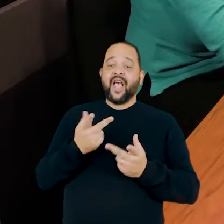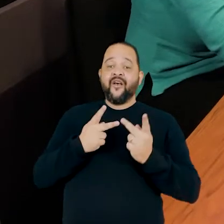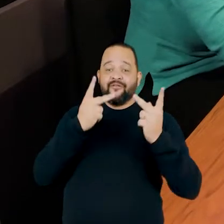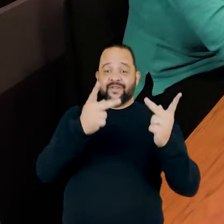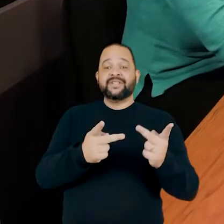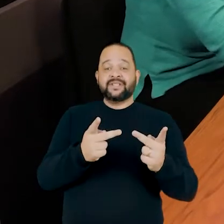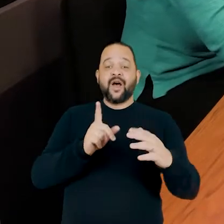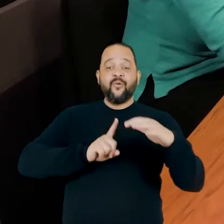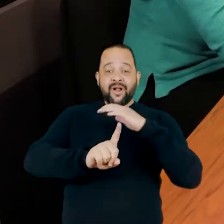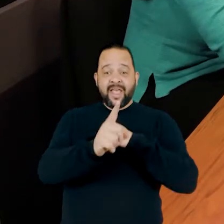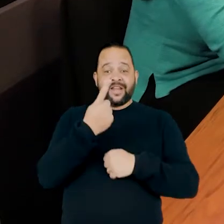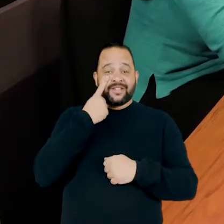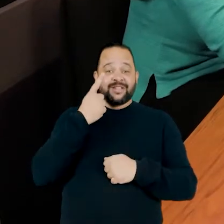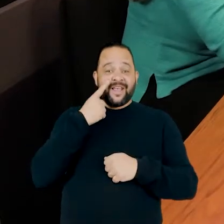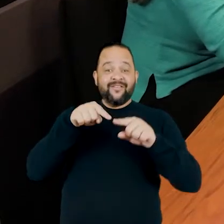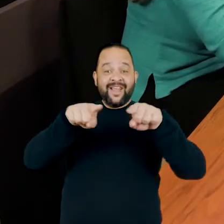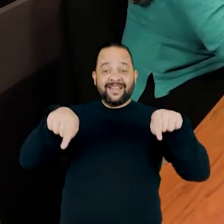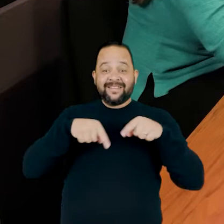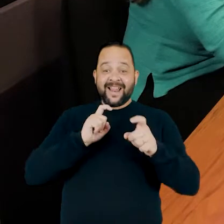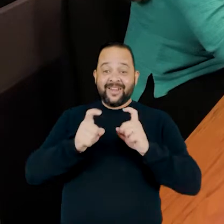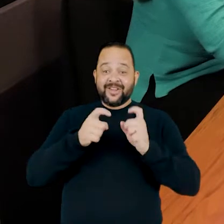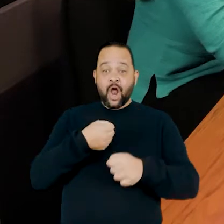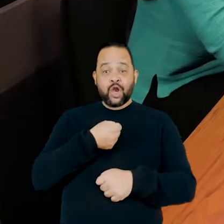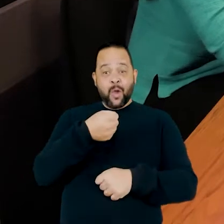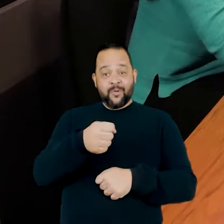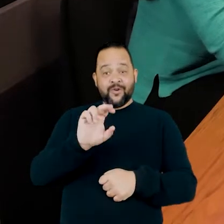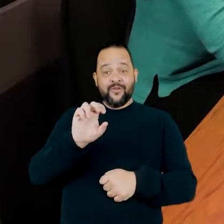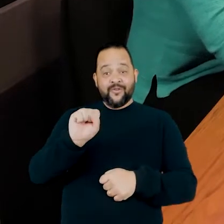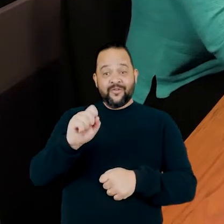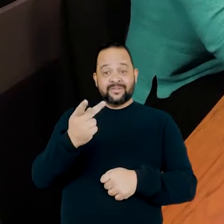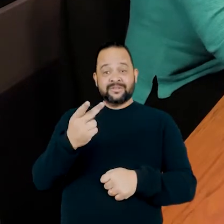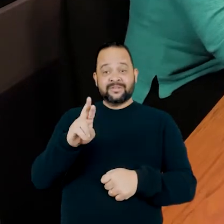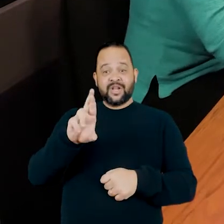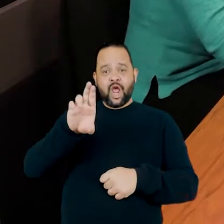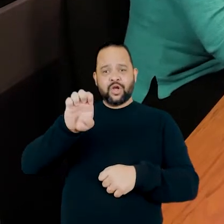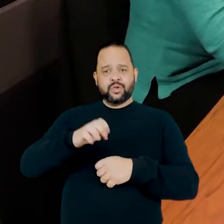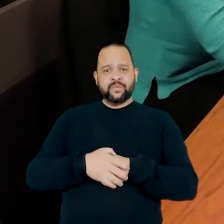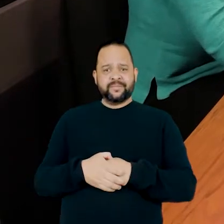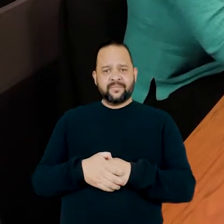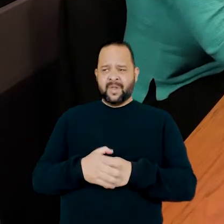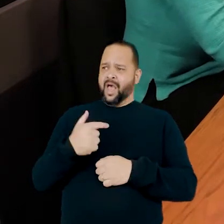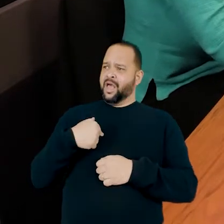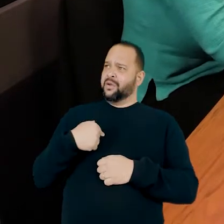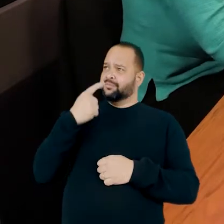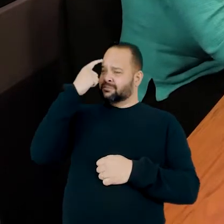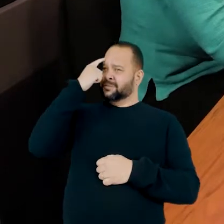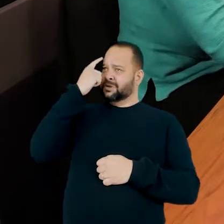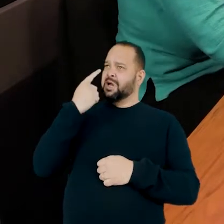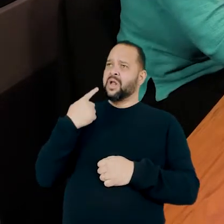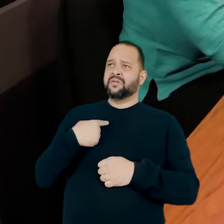sala de reunião. E aí, eu falei assim, deixa eu ver se o pessoal faz tatuagem também.